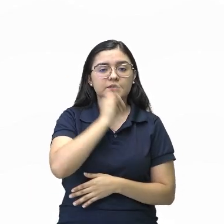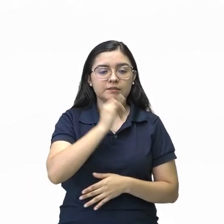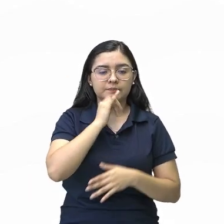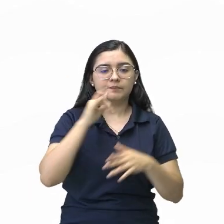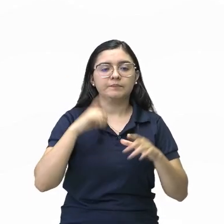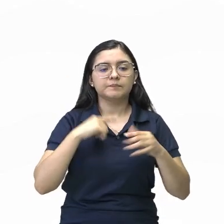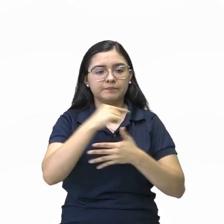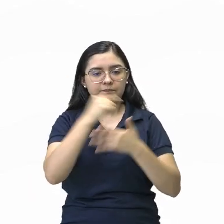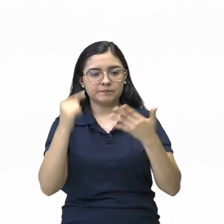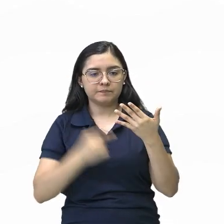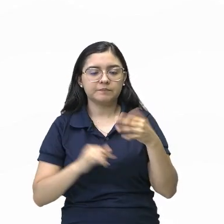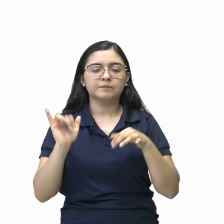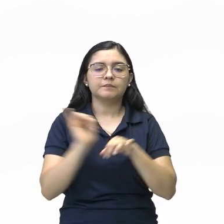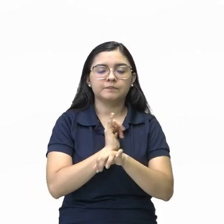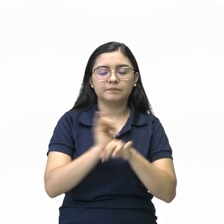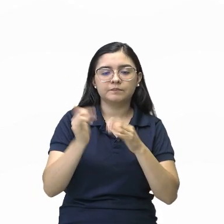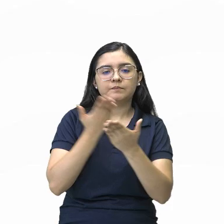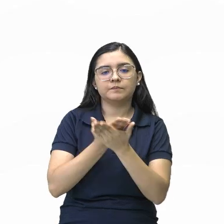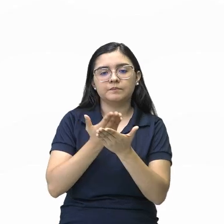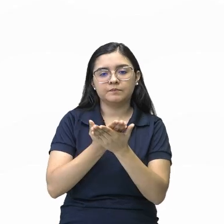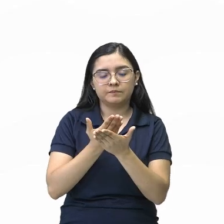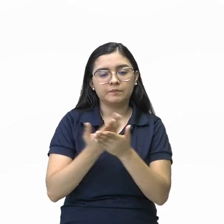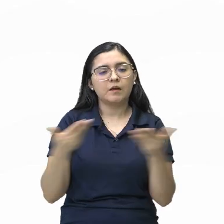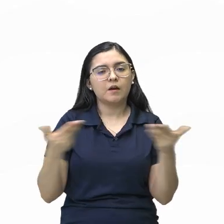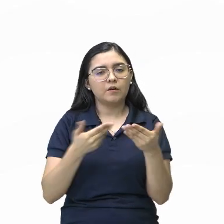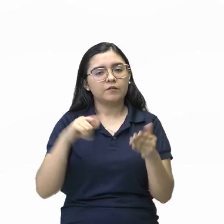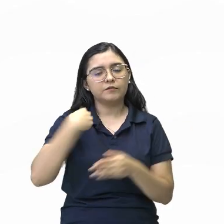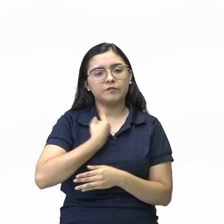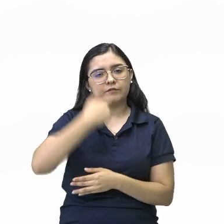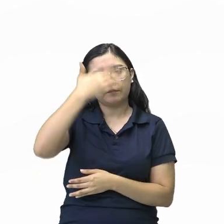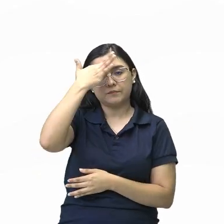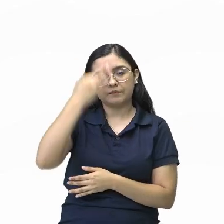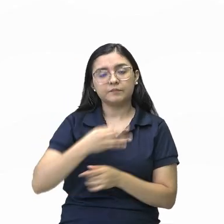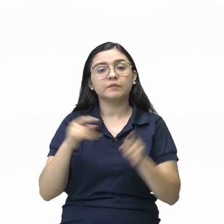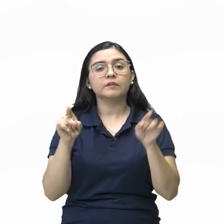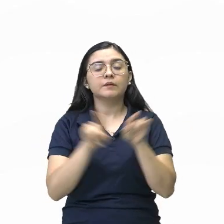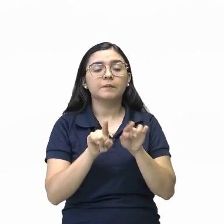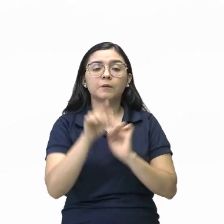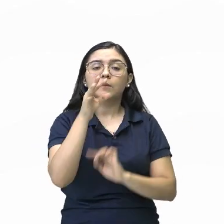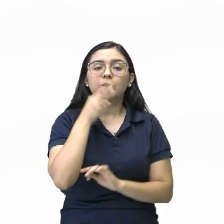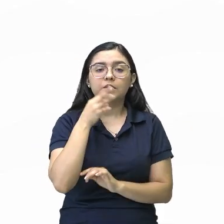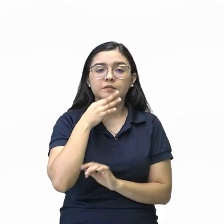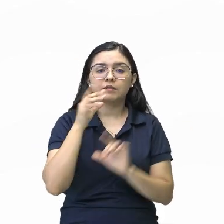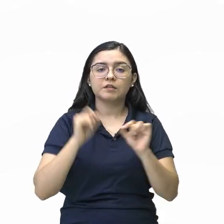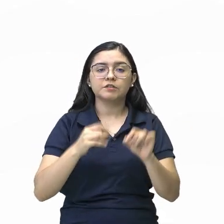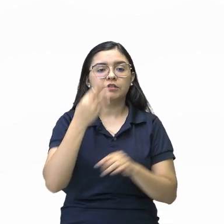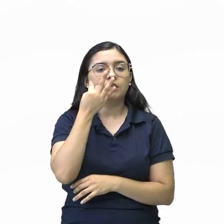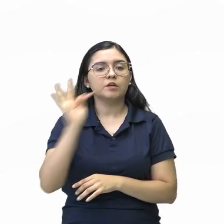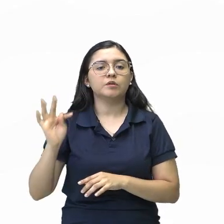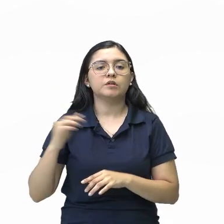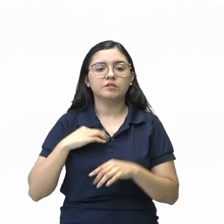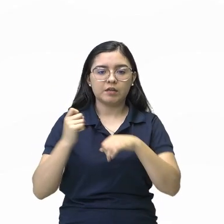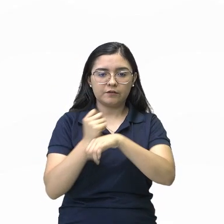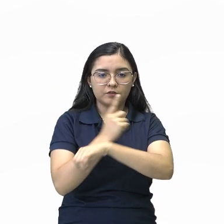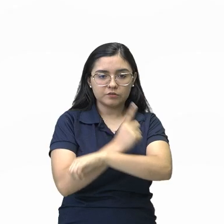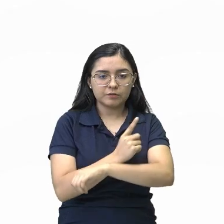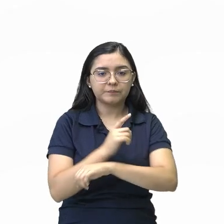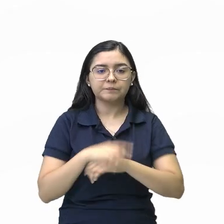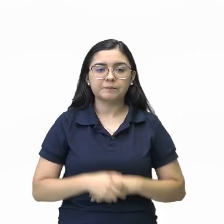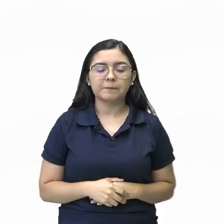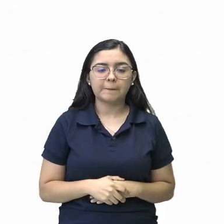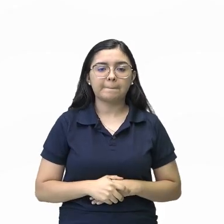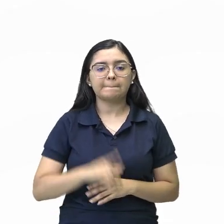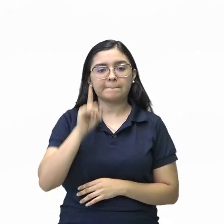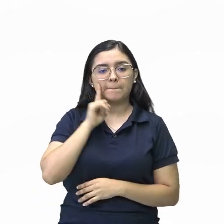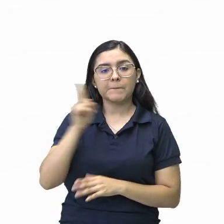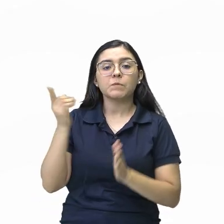estudo evolutivo, e agora vamos entender e conhecer um pouquinho sobre as teorias da evolução.